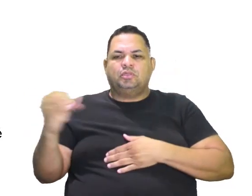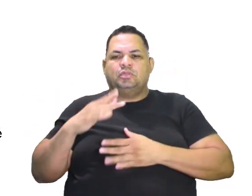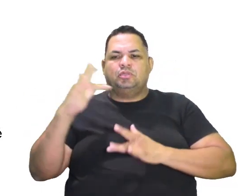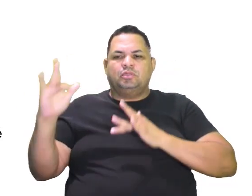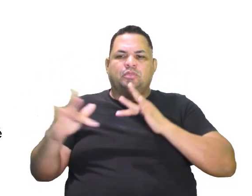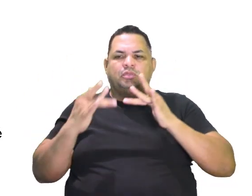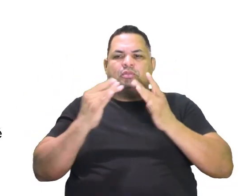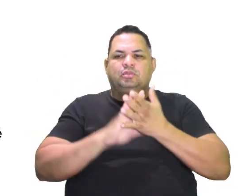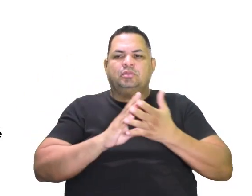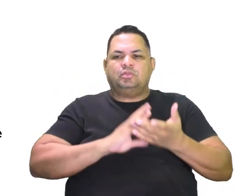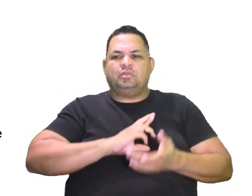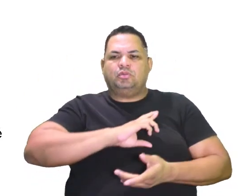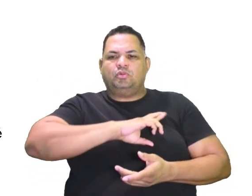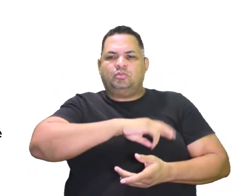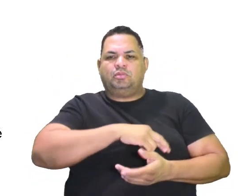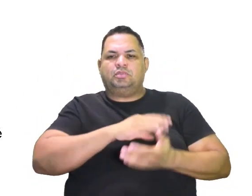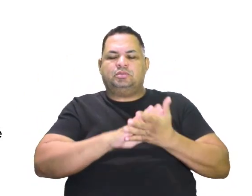e realistas.